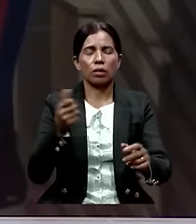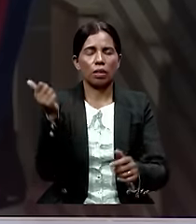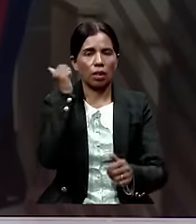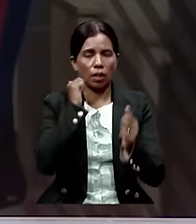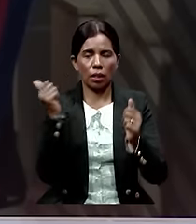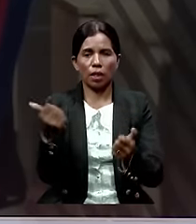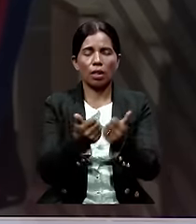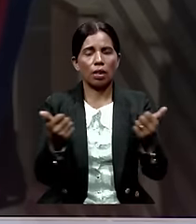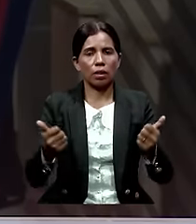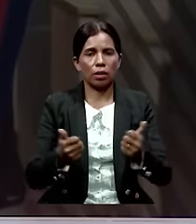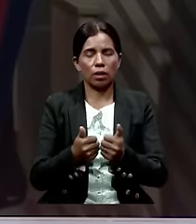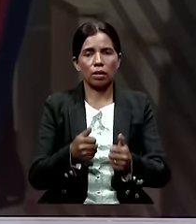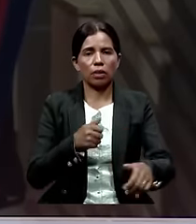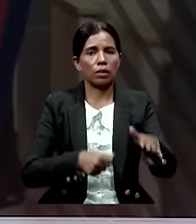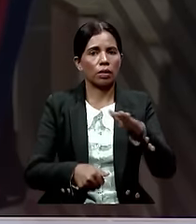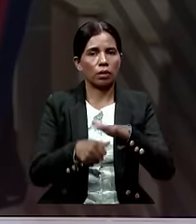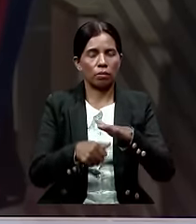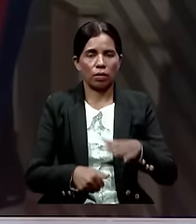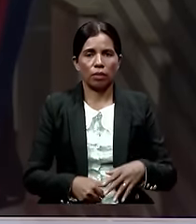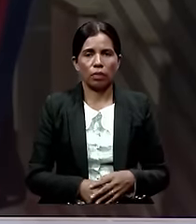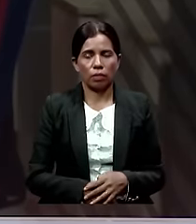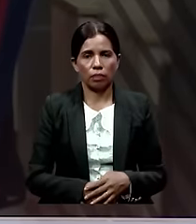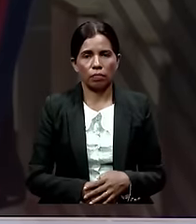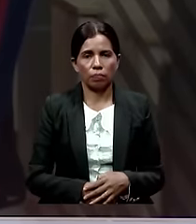agência ilegal.